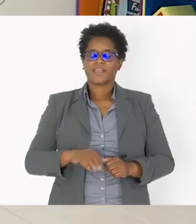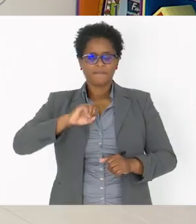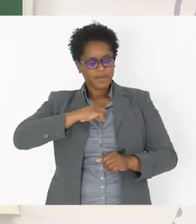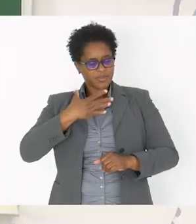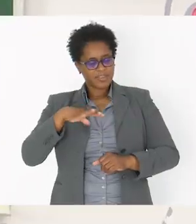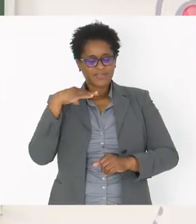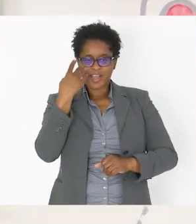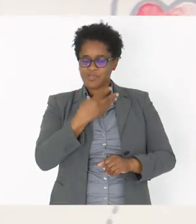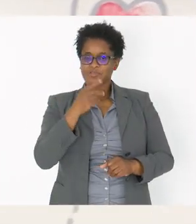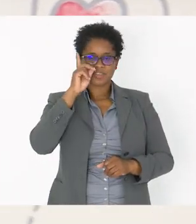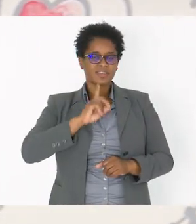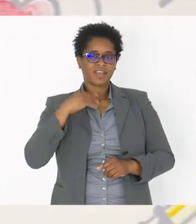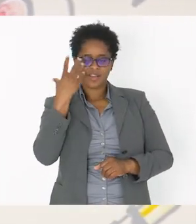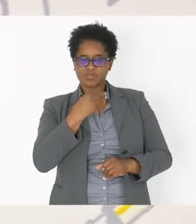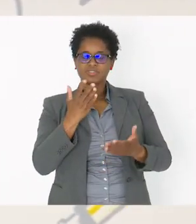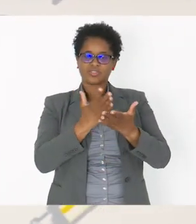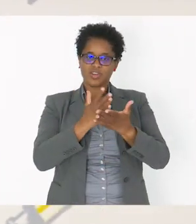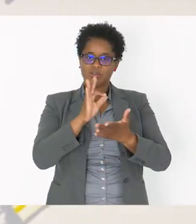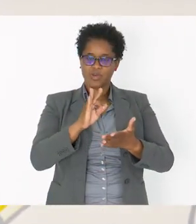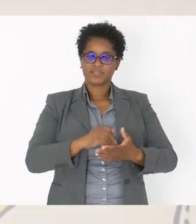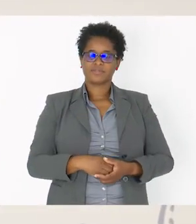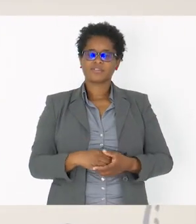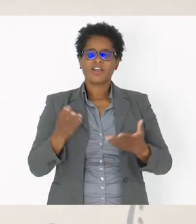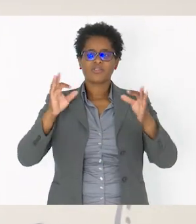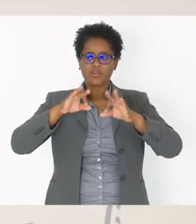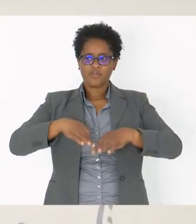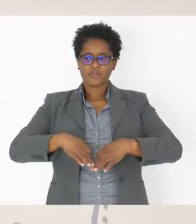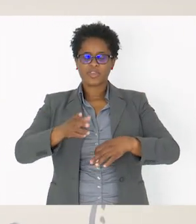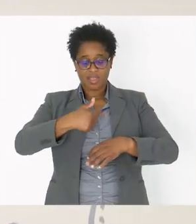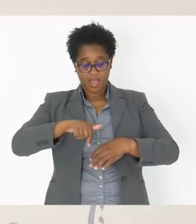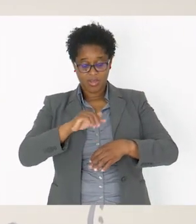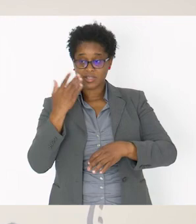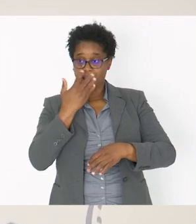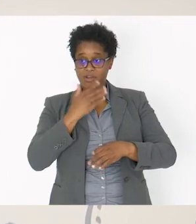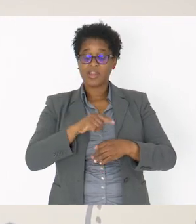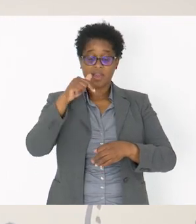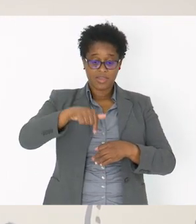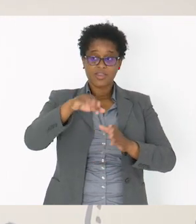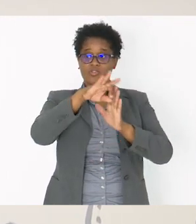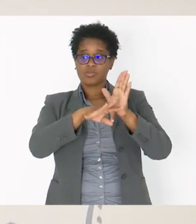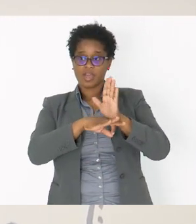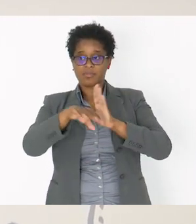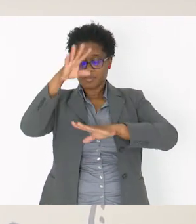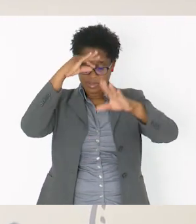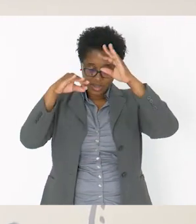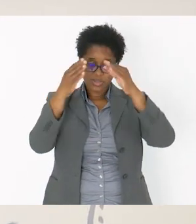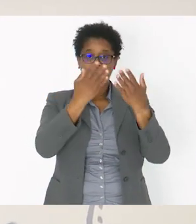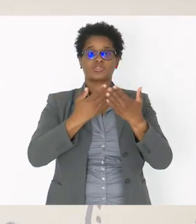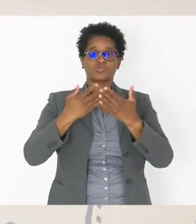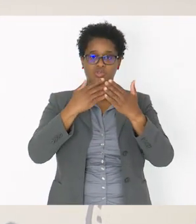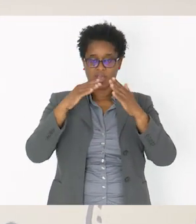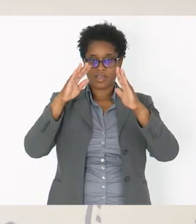Meus queridos alunos e alunas do 4º ano, chegamos ao final da nossa aula aqui no programa